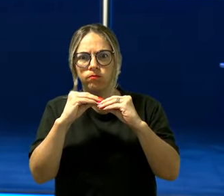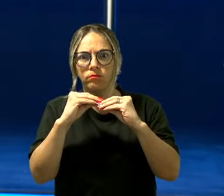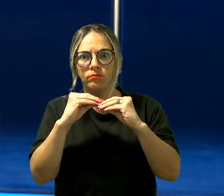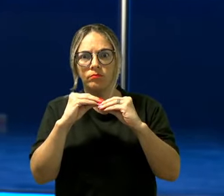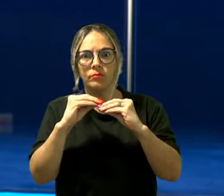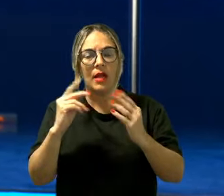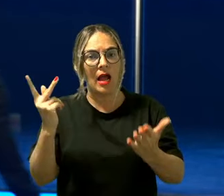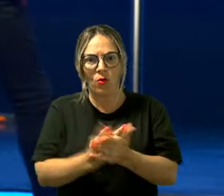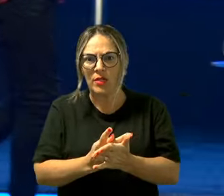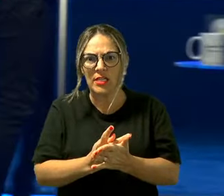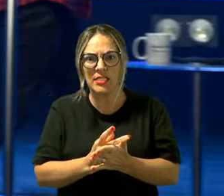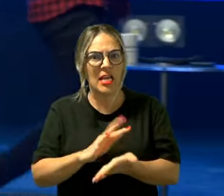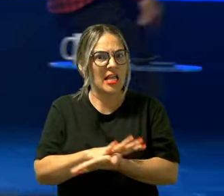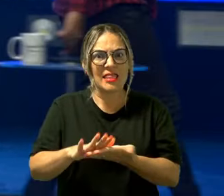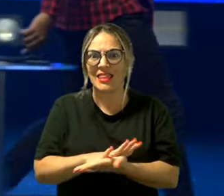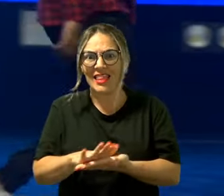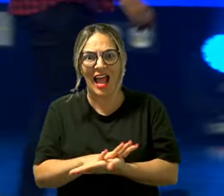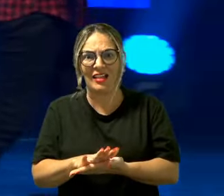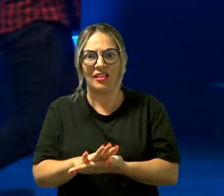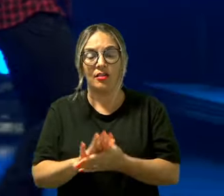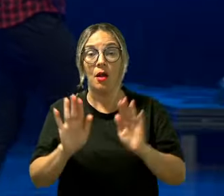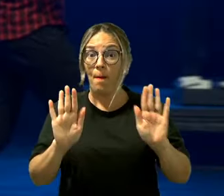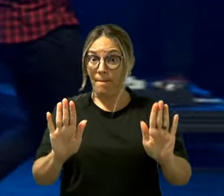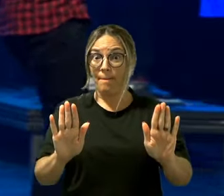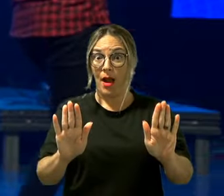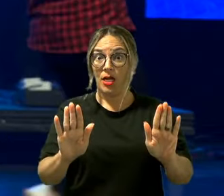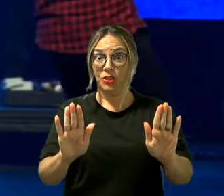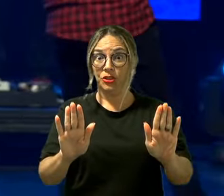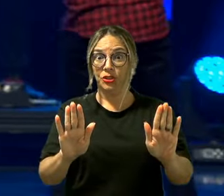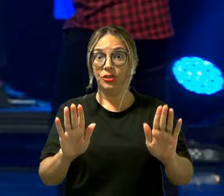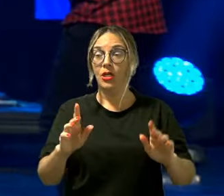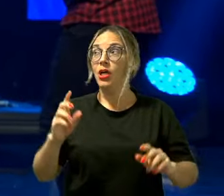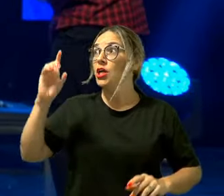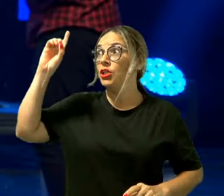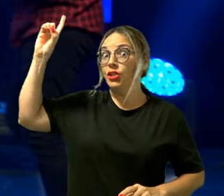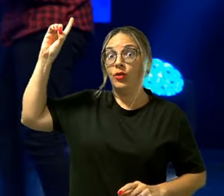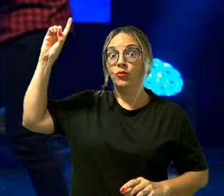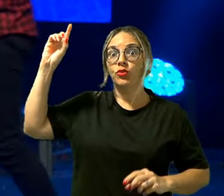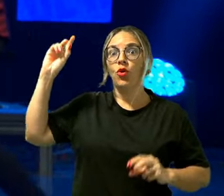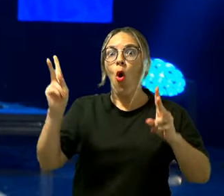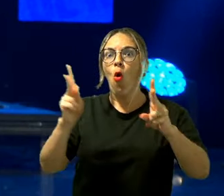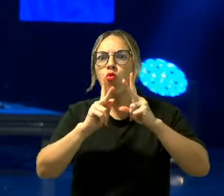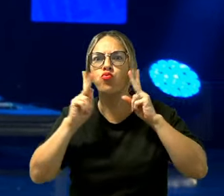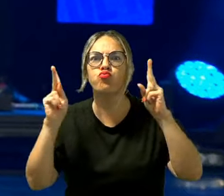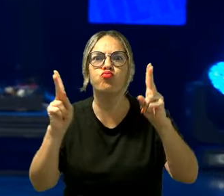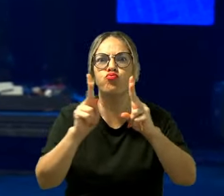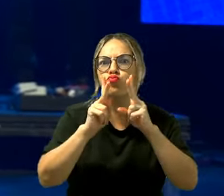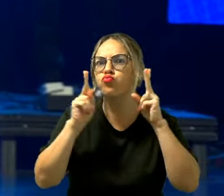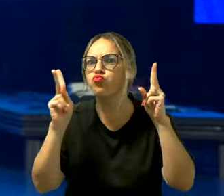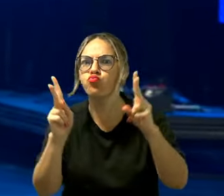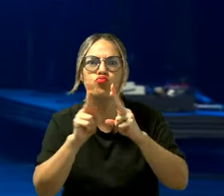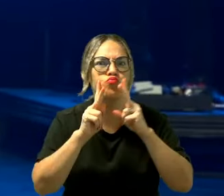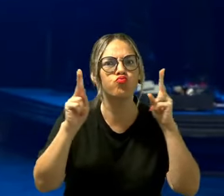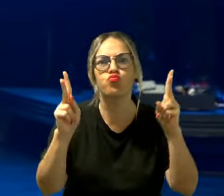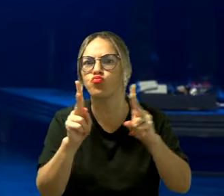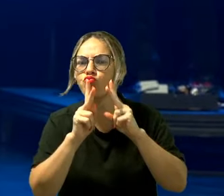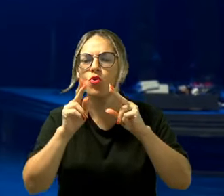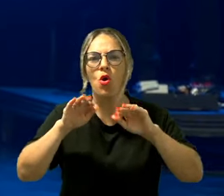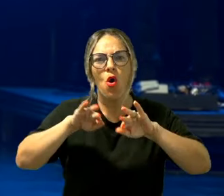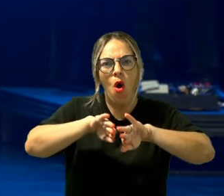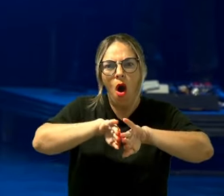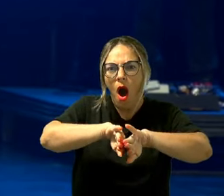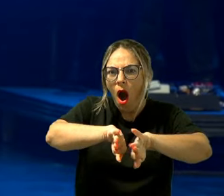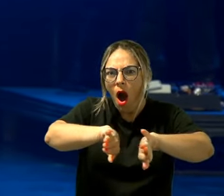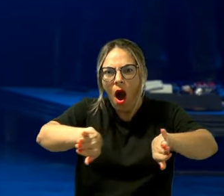o que Moisés não sabia é que do outro lado o Senhor estava soprando um vento, abrindo um caminho. Do lado de lá eles